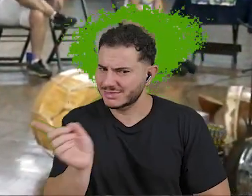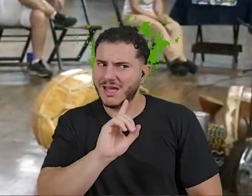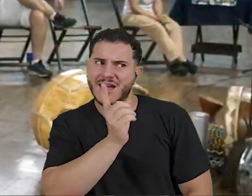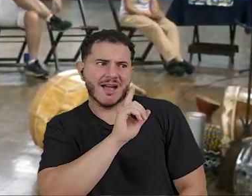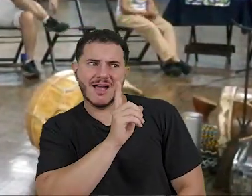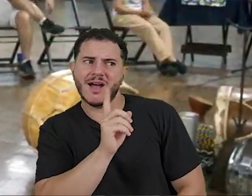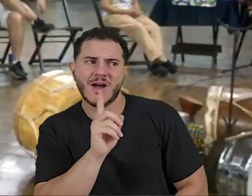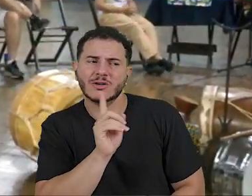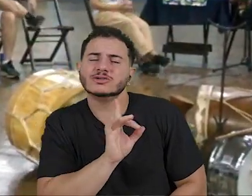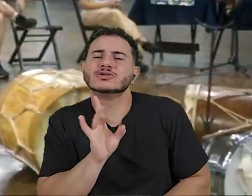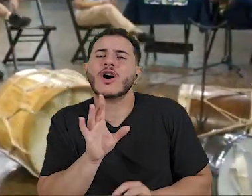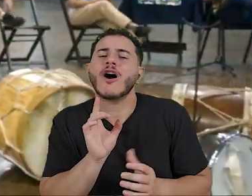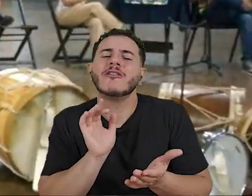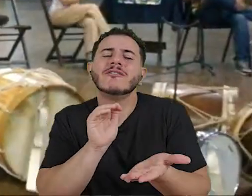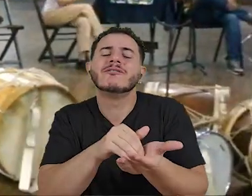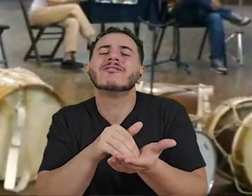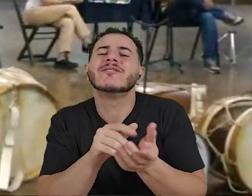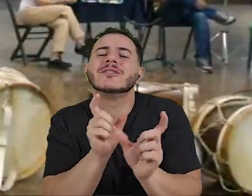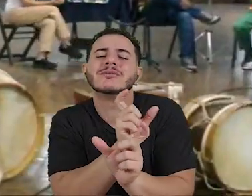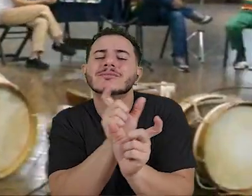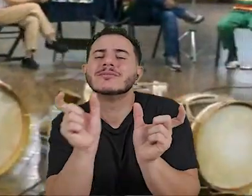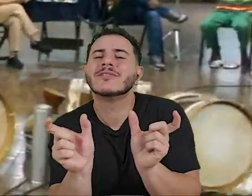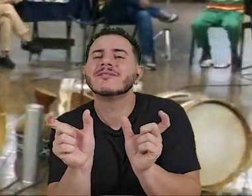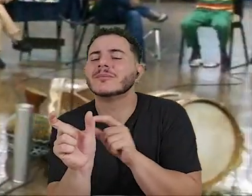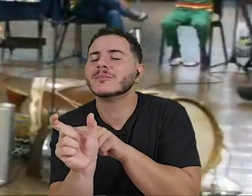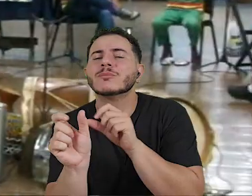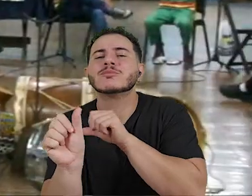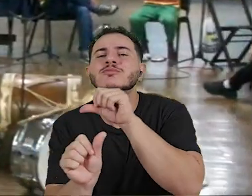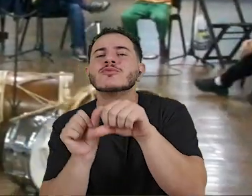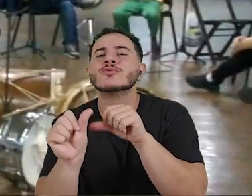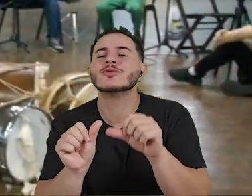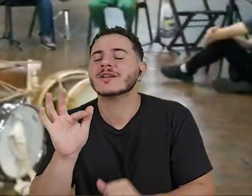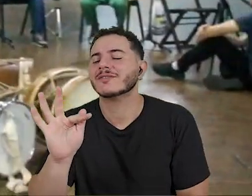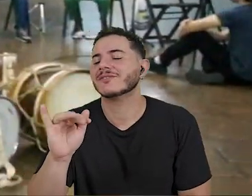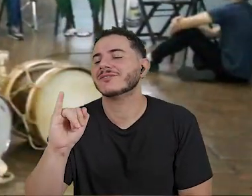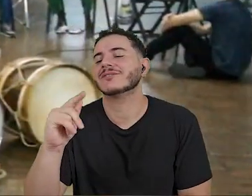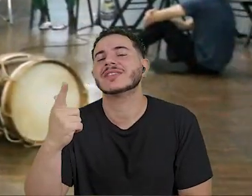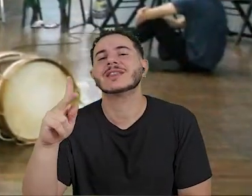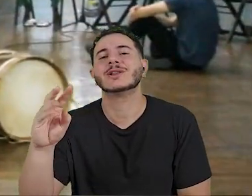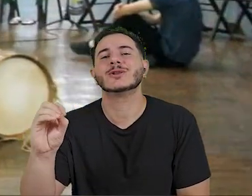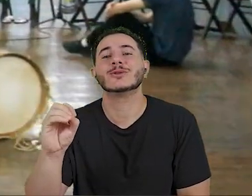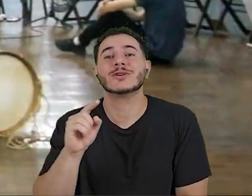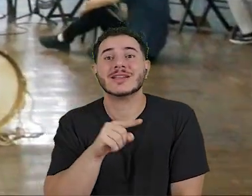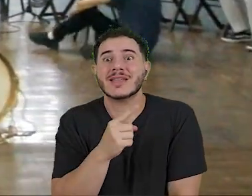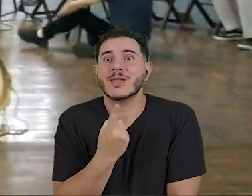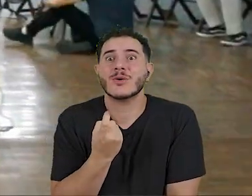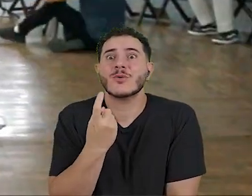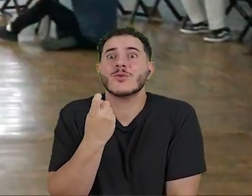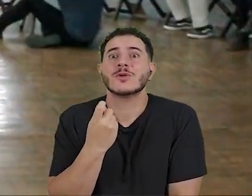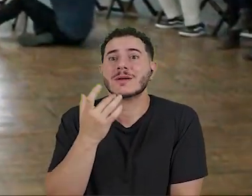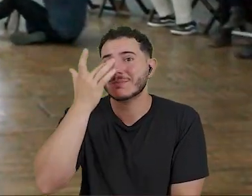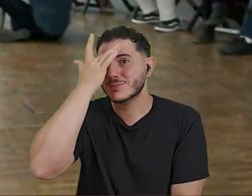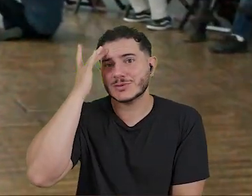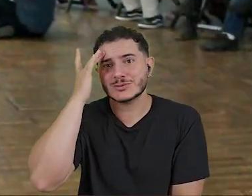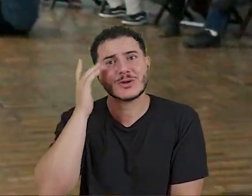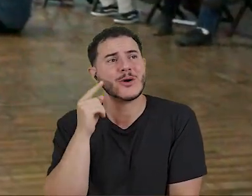filho, somente. Tá querendo ser com o filho, né? Walter Ferreira de França Filho. É a única pessoa que tem um nome. Desculpa